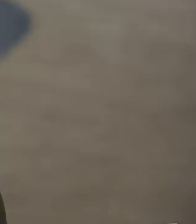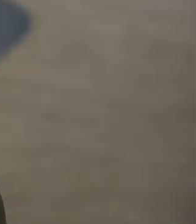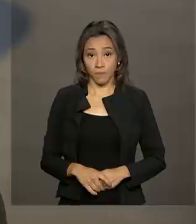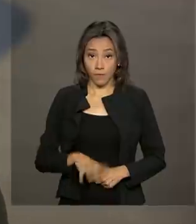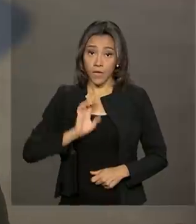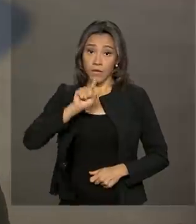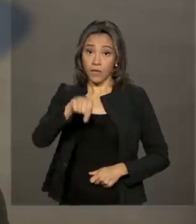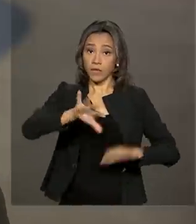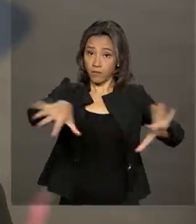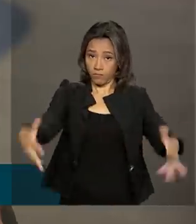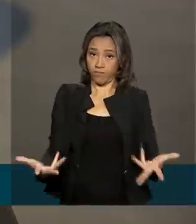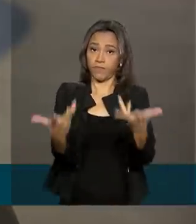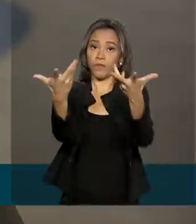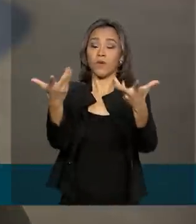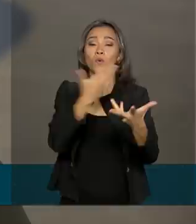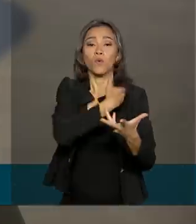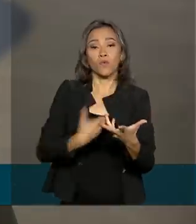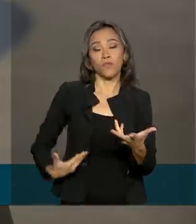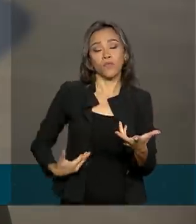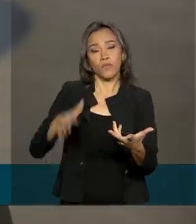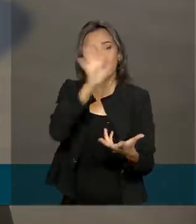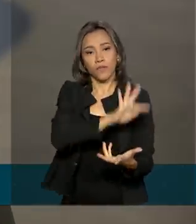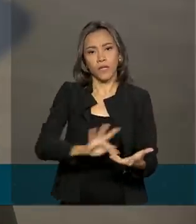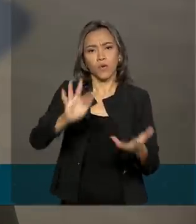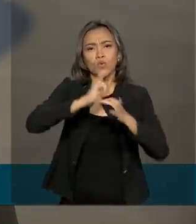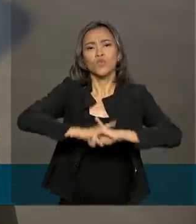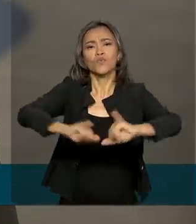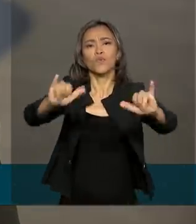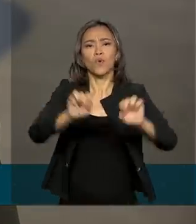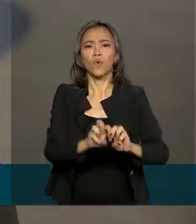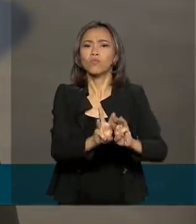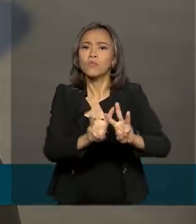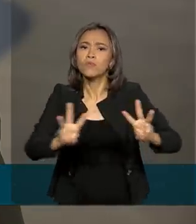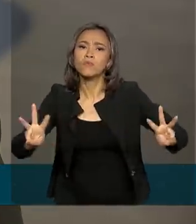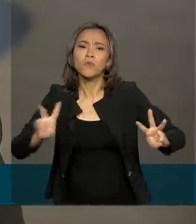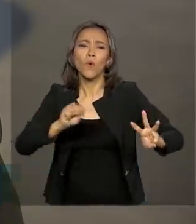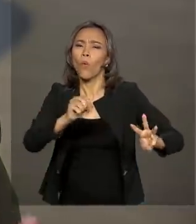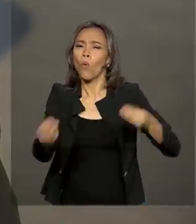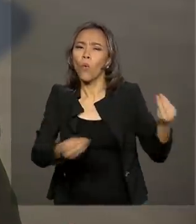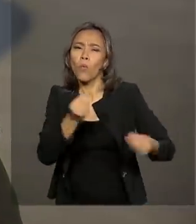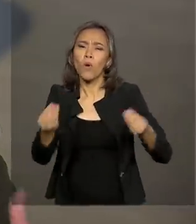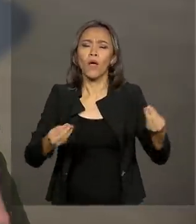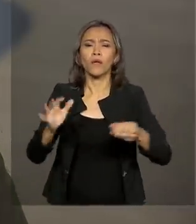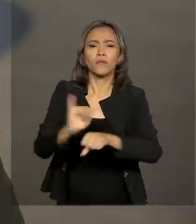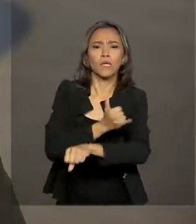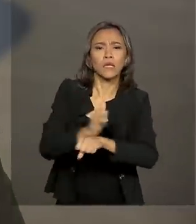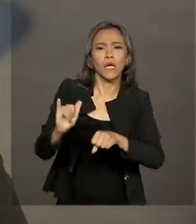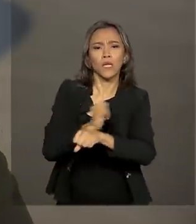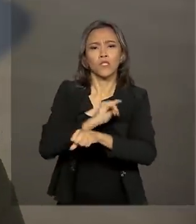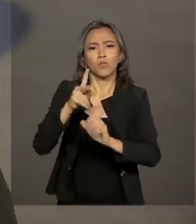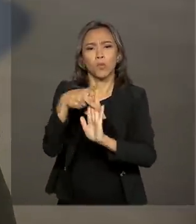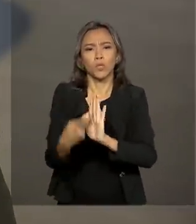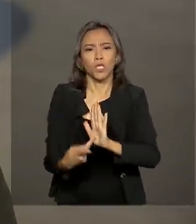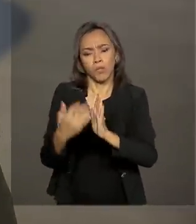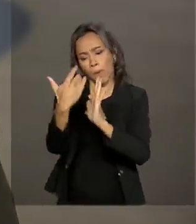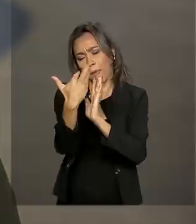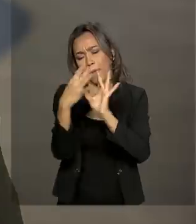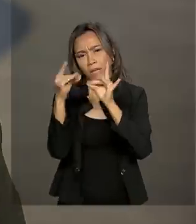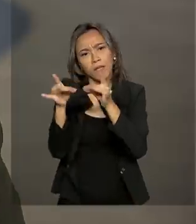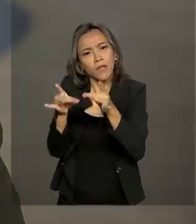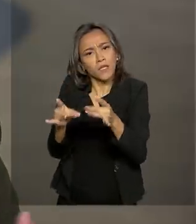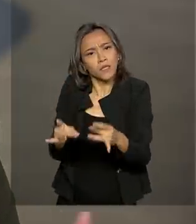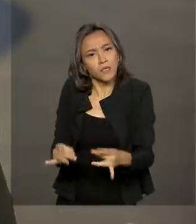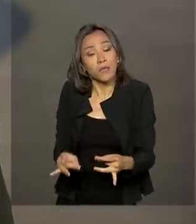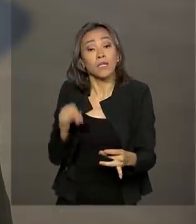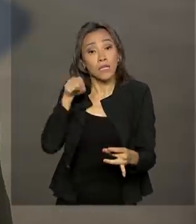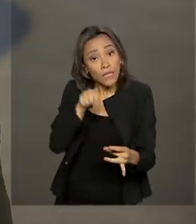solenidade, o governo federal lançou um site que reúne informações sobre a Operação Acolhida, com depoimentos e relatórios. No endereço eletrônico,